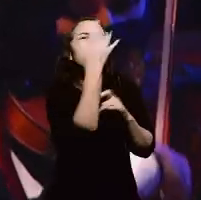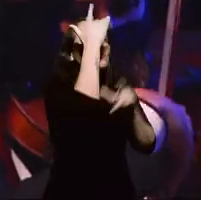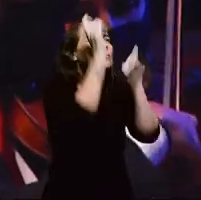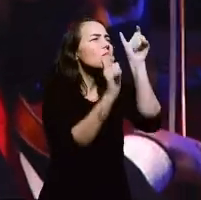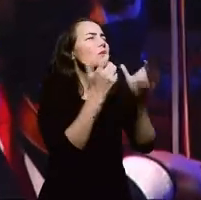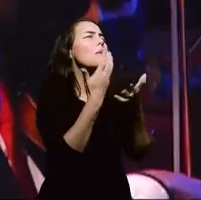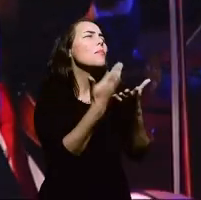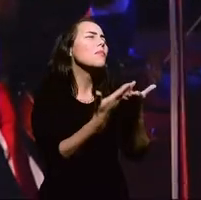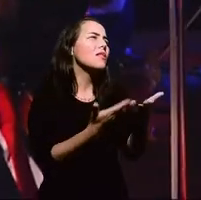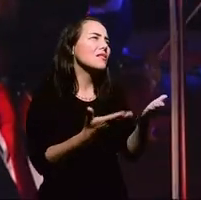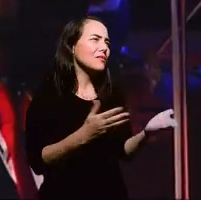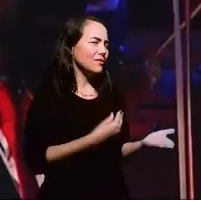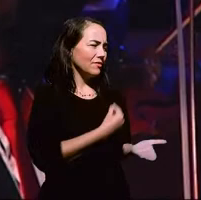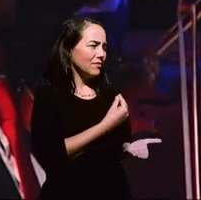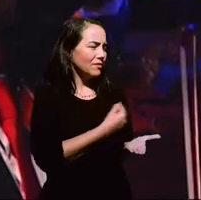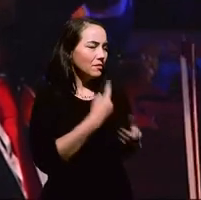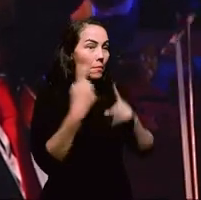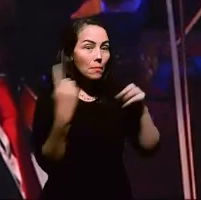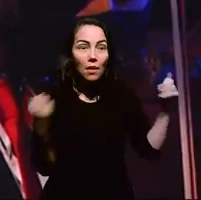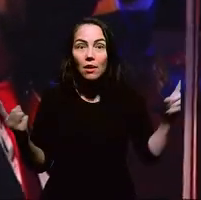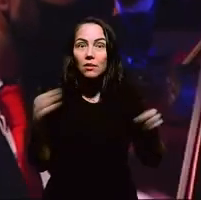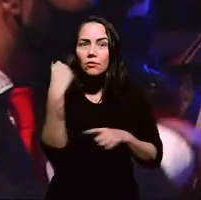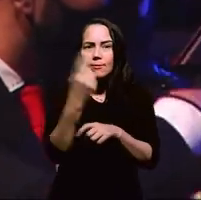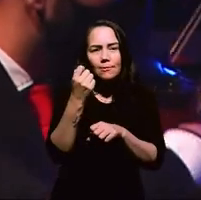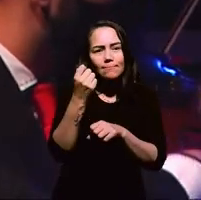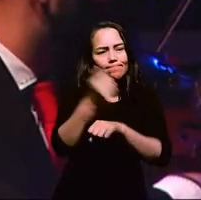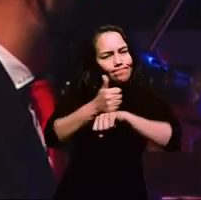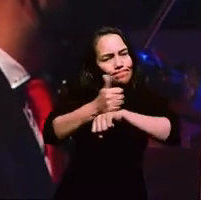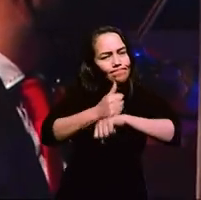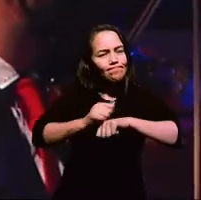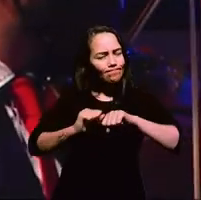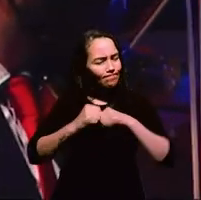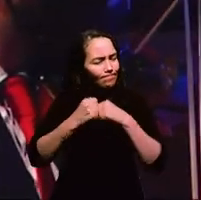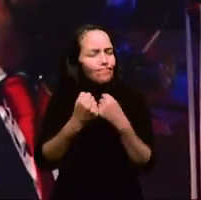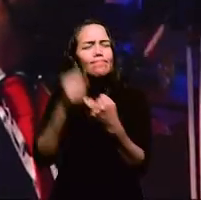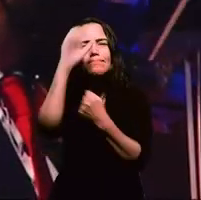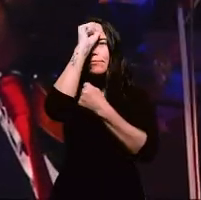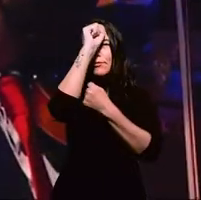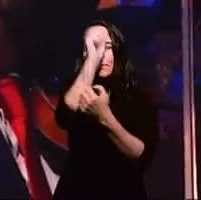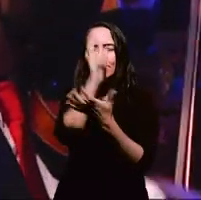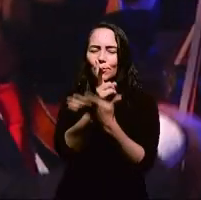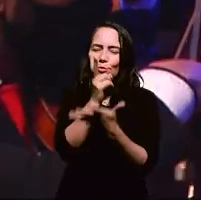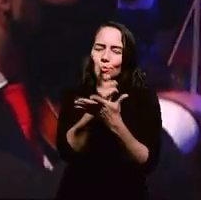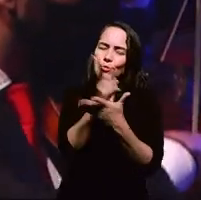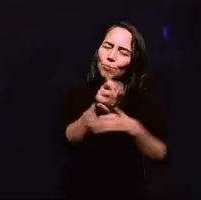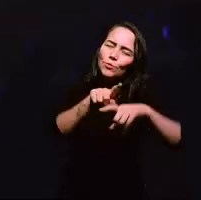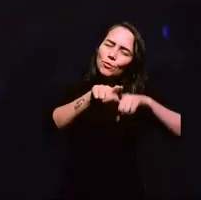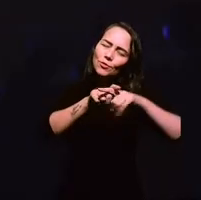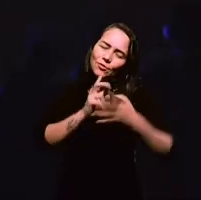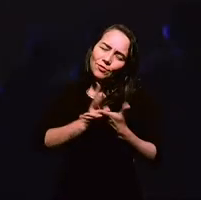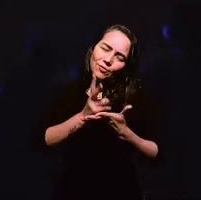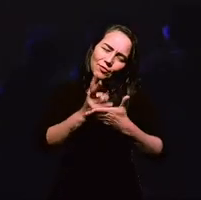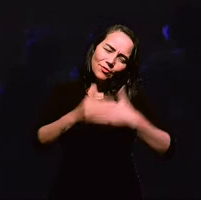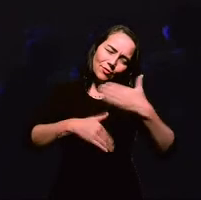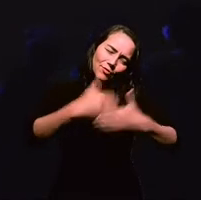na nossa carreira aprendemos sobre resiliência e por eles continuamos seguindo em frente.